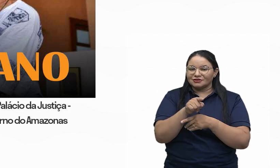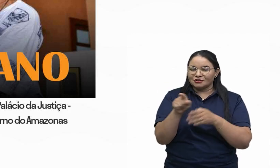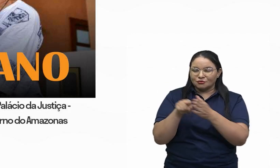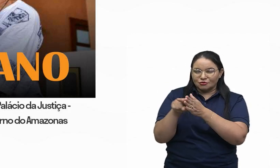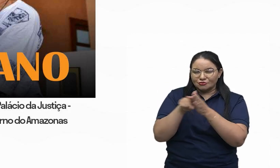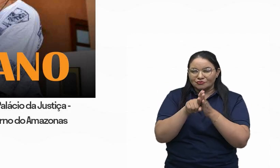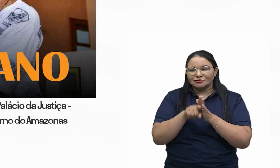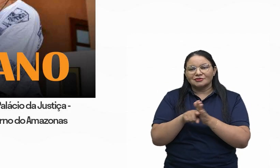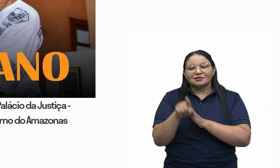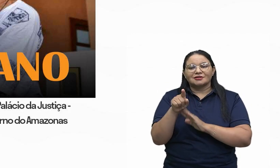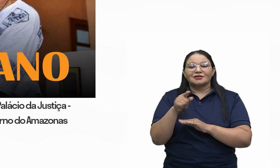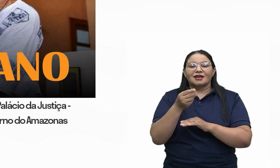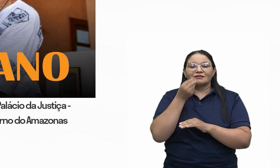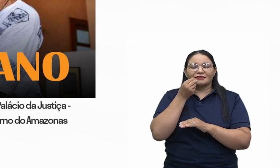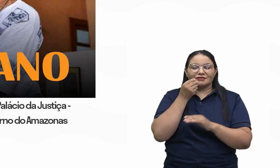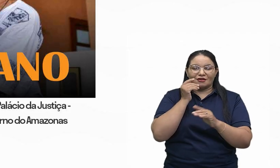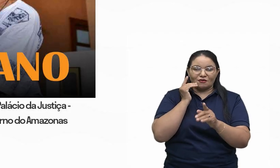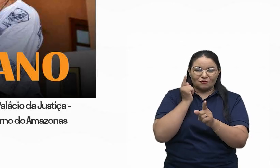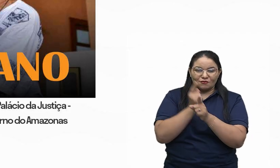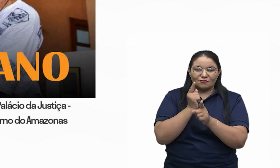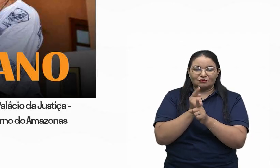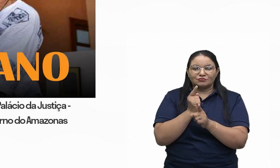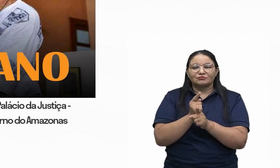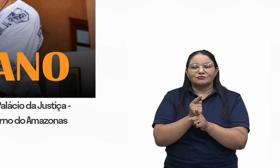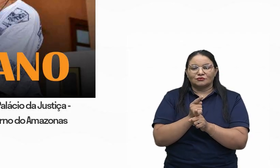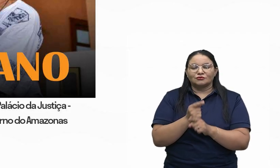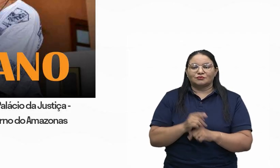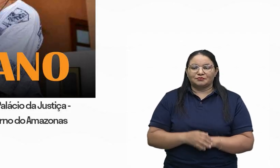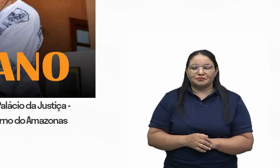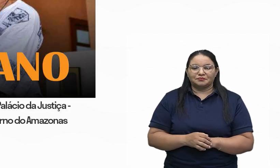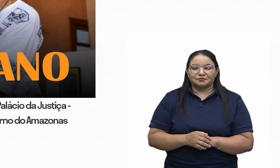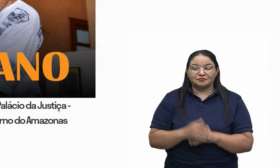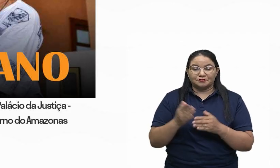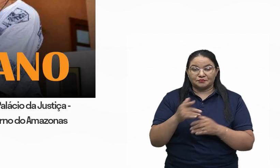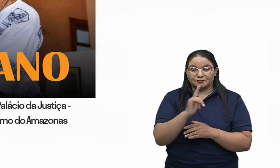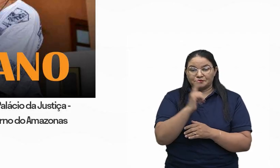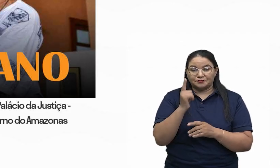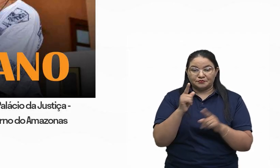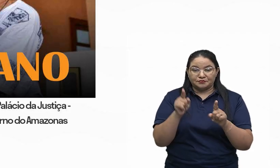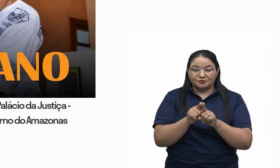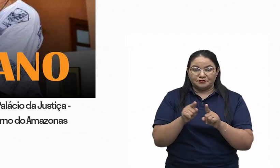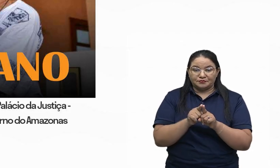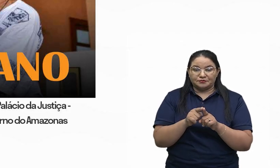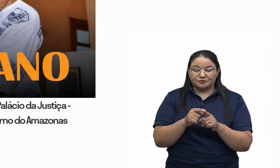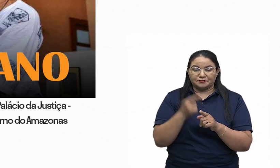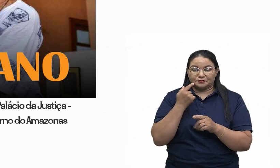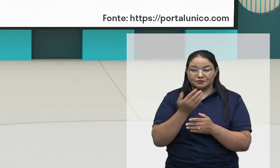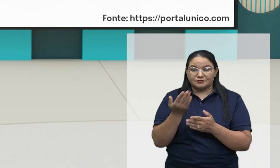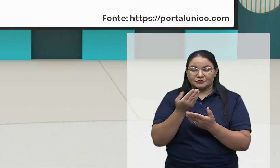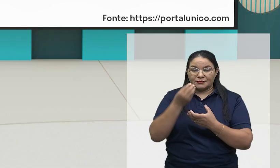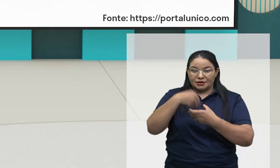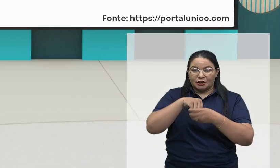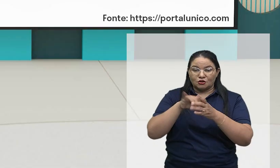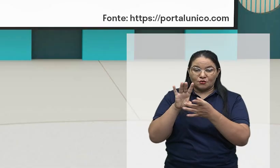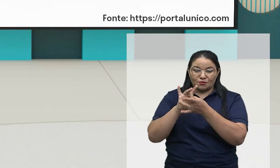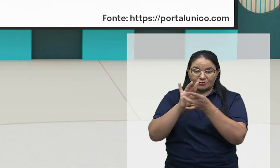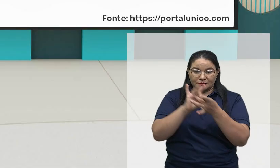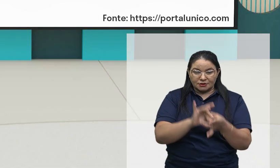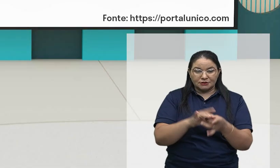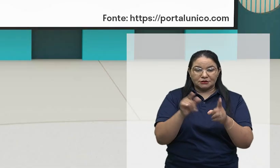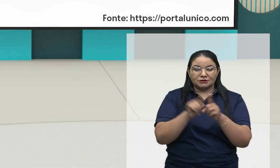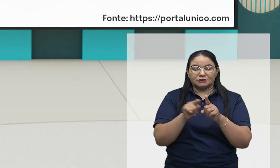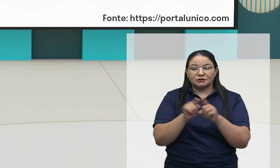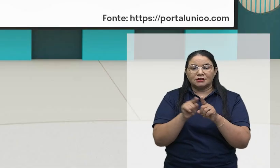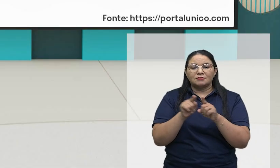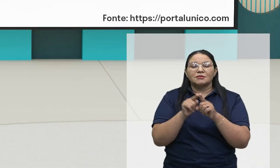e conhecer esse artista. Avançando, nós vamos perceber que traz dentro desse contexto do Fruto